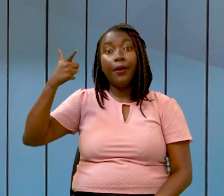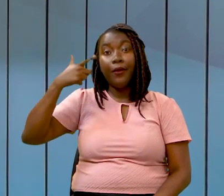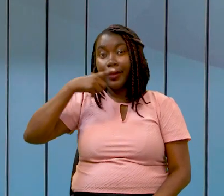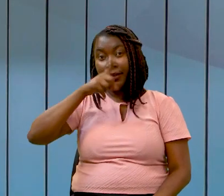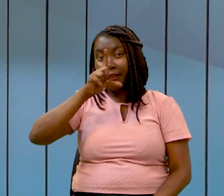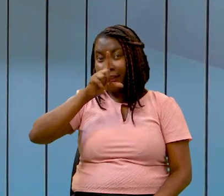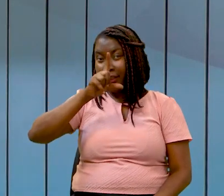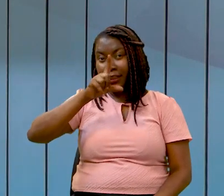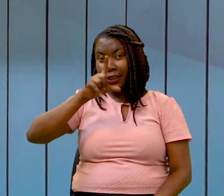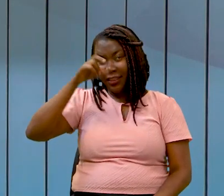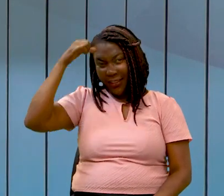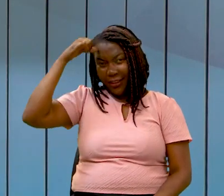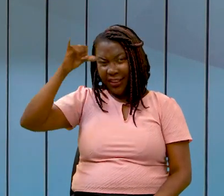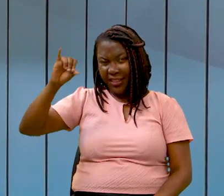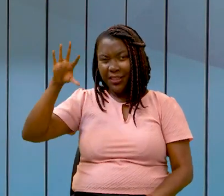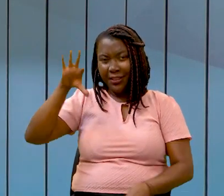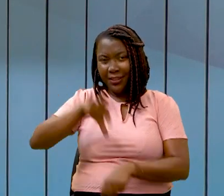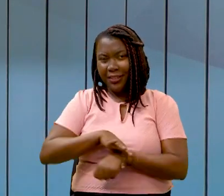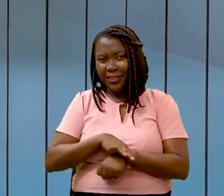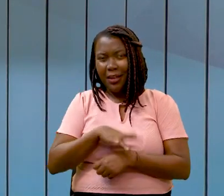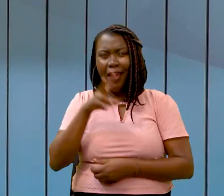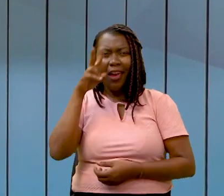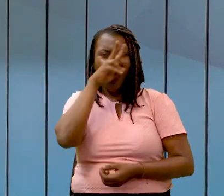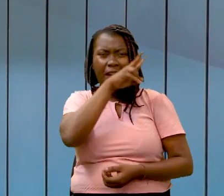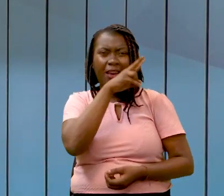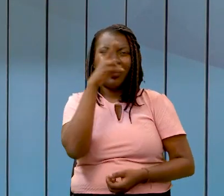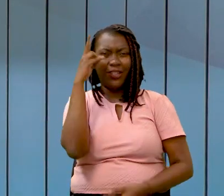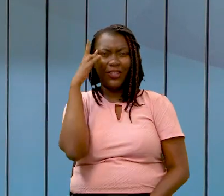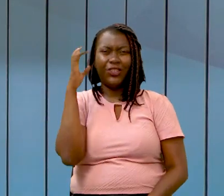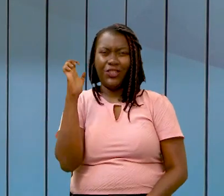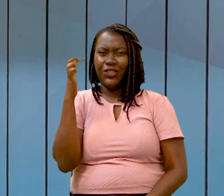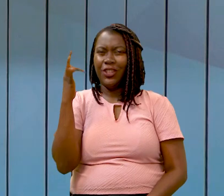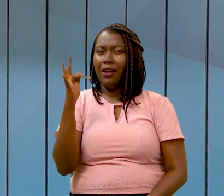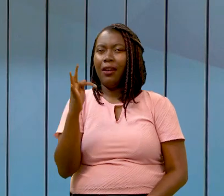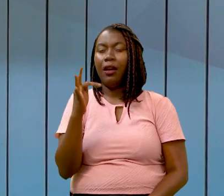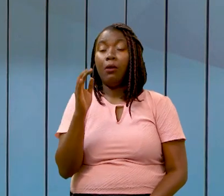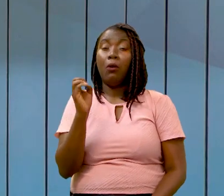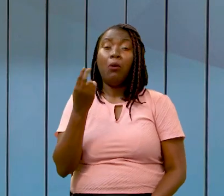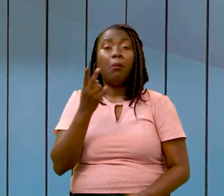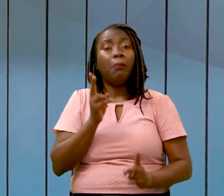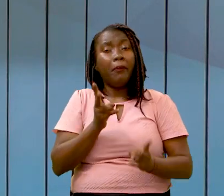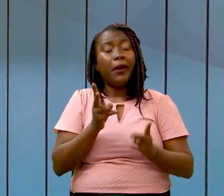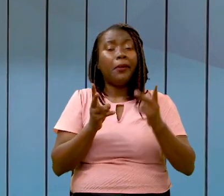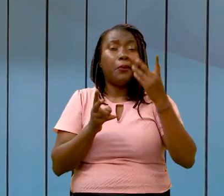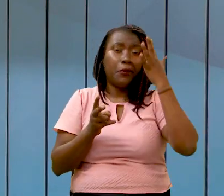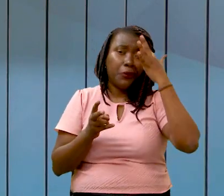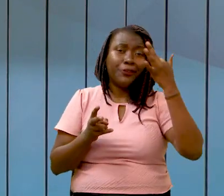conseguir não ter essas crises tão intensas de enxaqueca ou até mesmo as dores de cabeça, né?